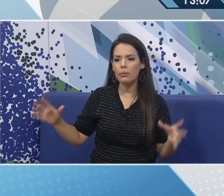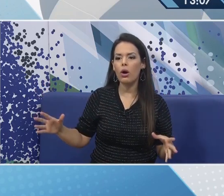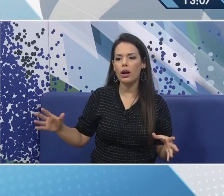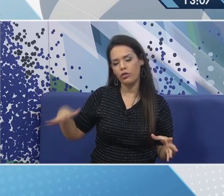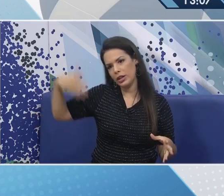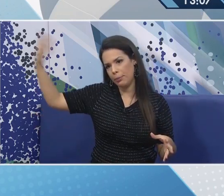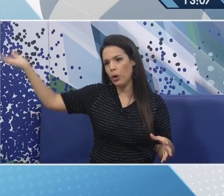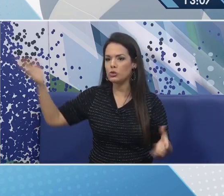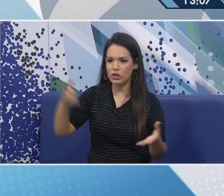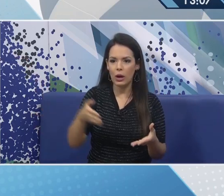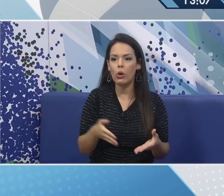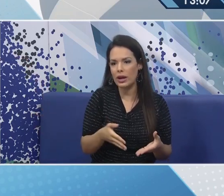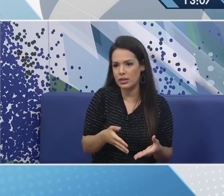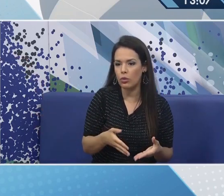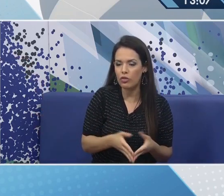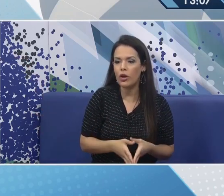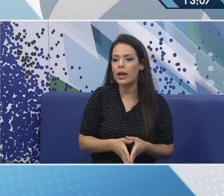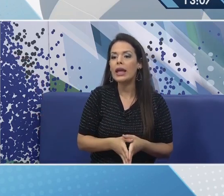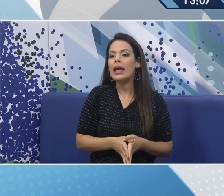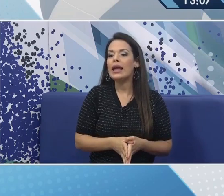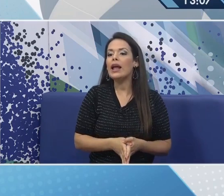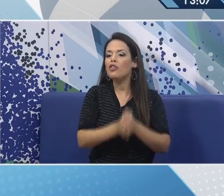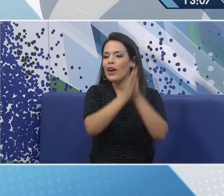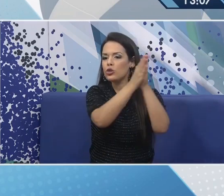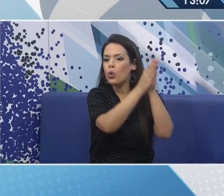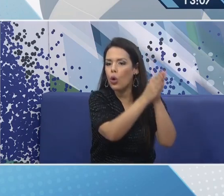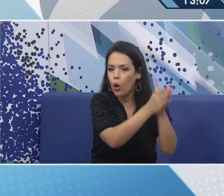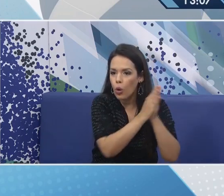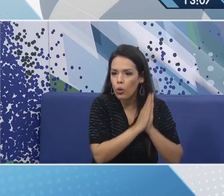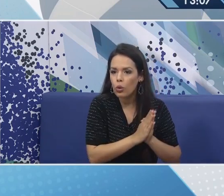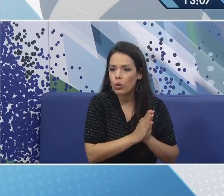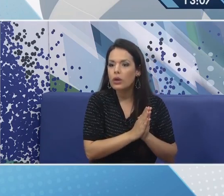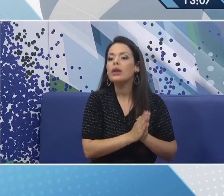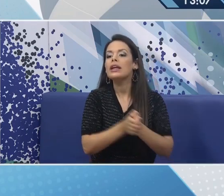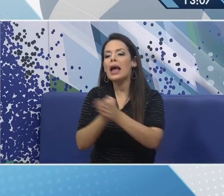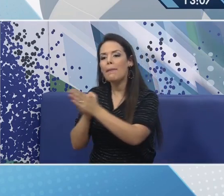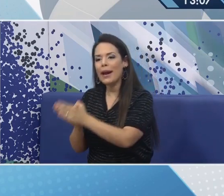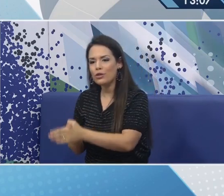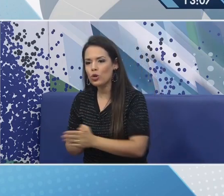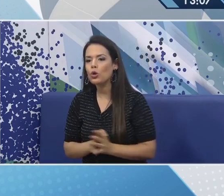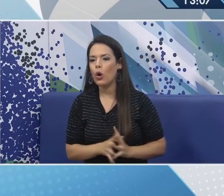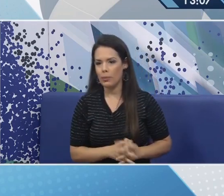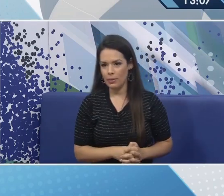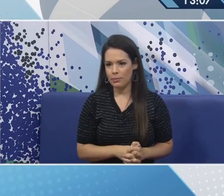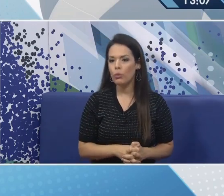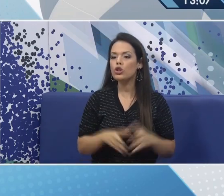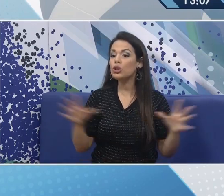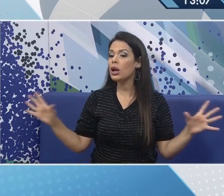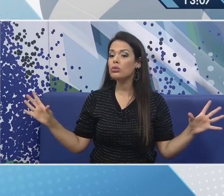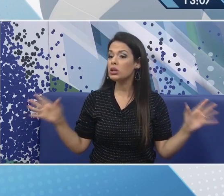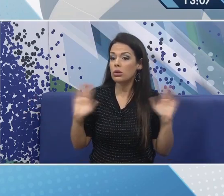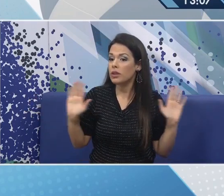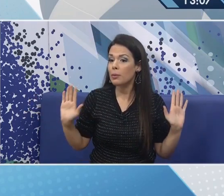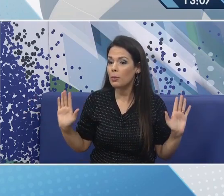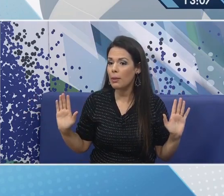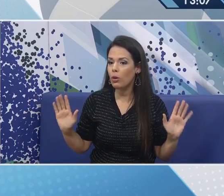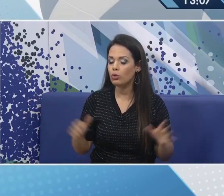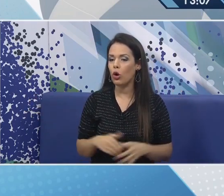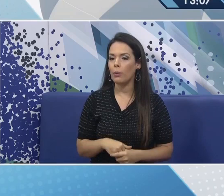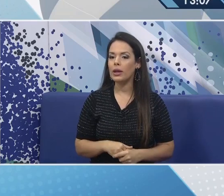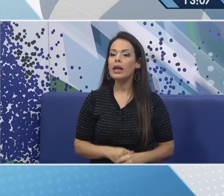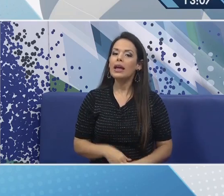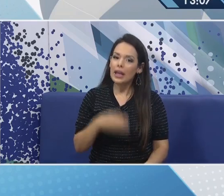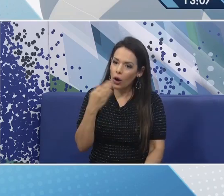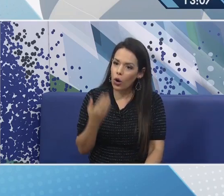ser mandado embora, foi depois, mas na ocasião não foi, e ele faz um gol e abraça o Domi, mostrando que não tem problema